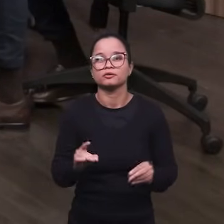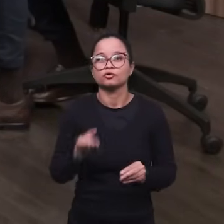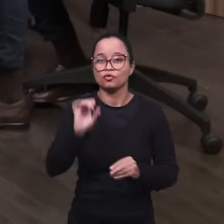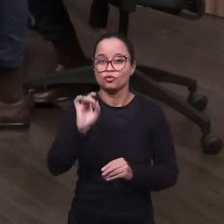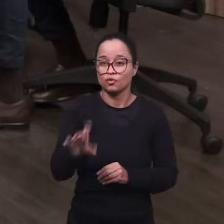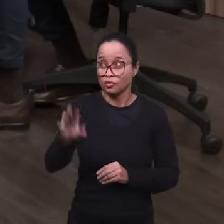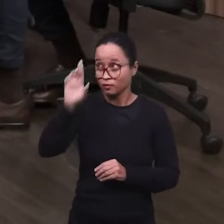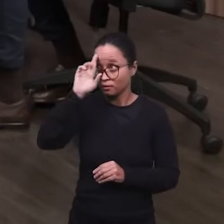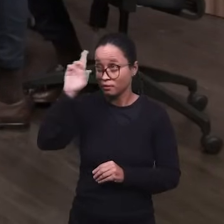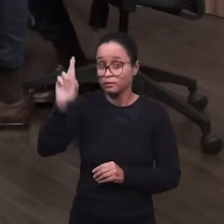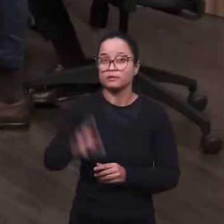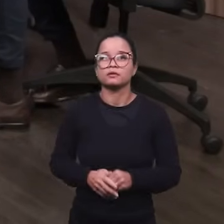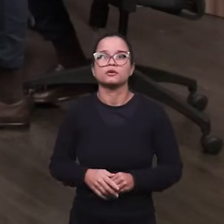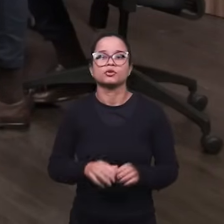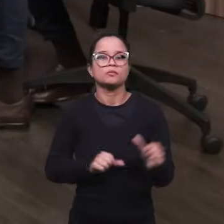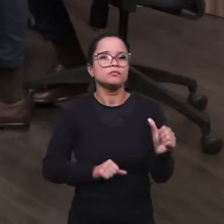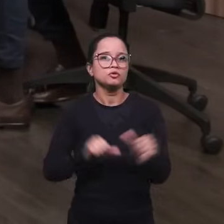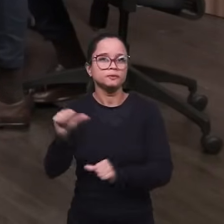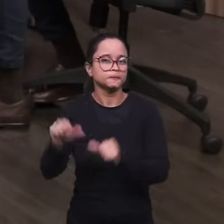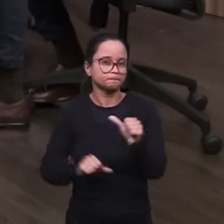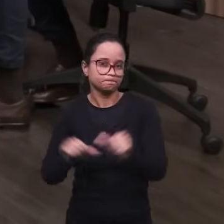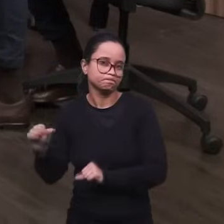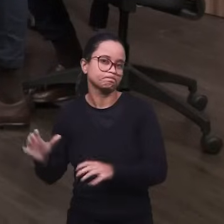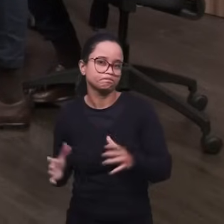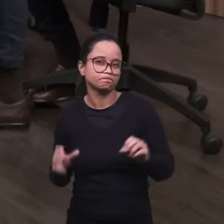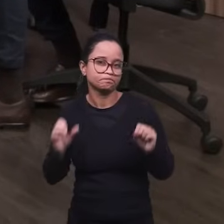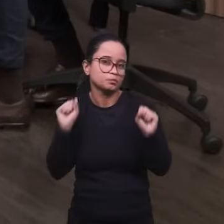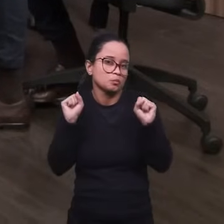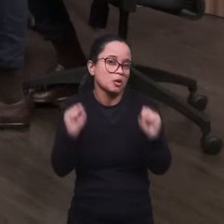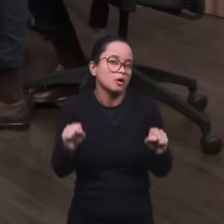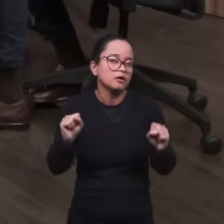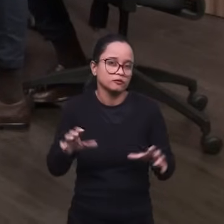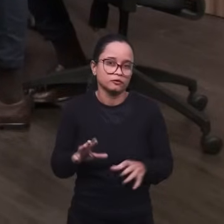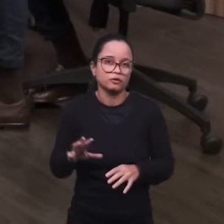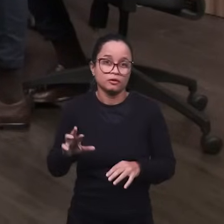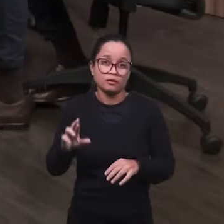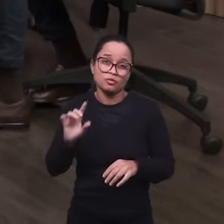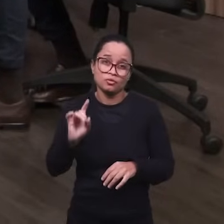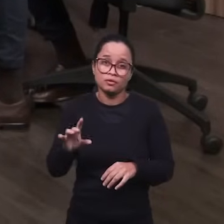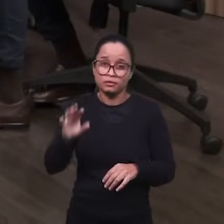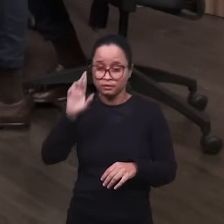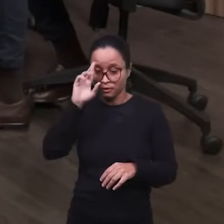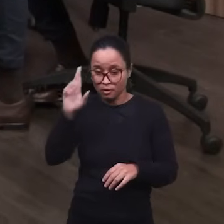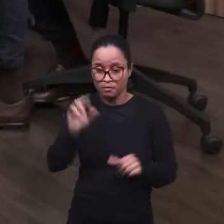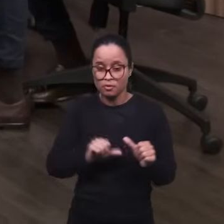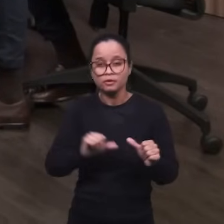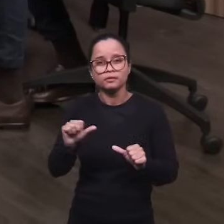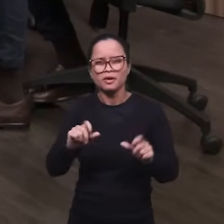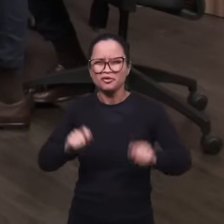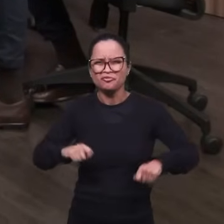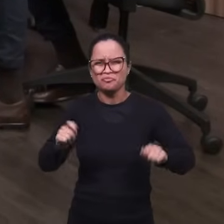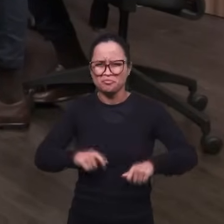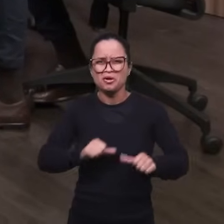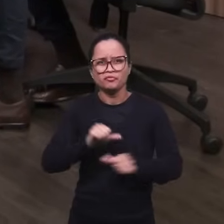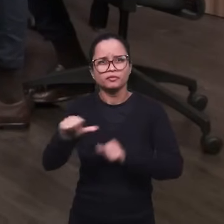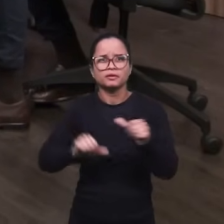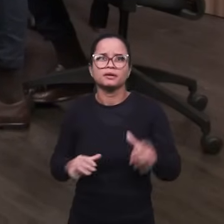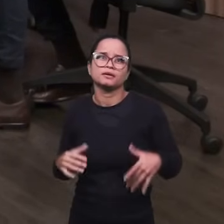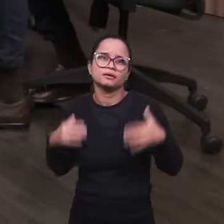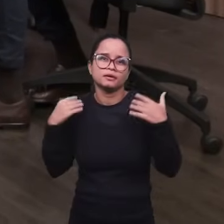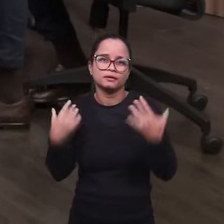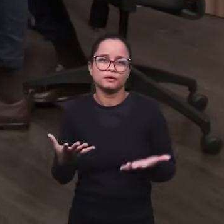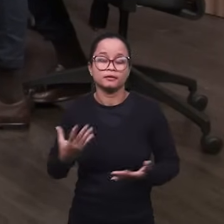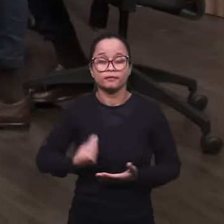só o Senhor, né, que é imutável, tudo muda. E pode acontecer de mudar. Mas assim, pelo menos enquanto a gente estiver vivo,